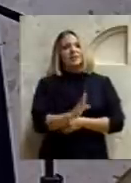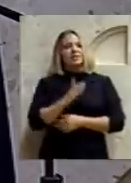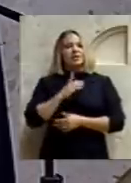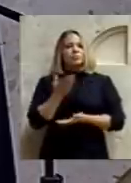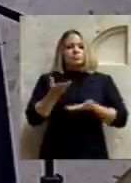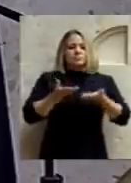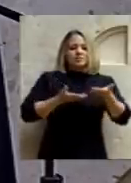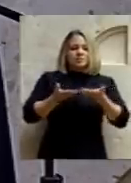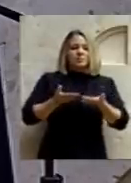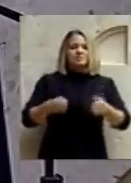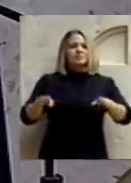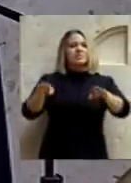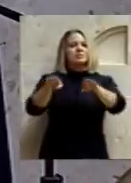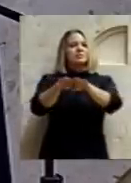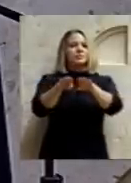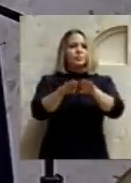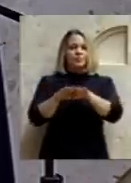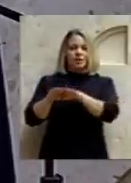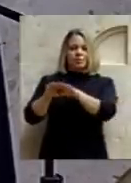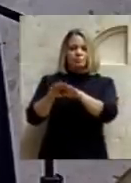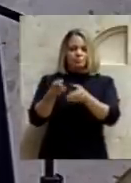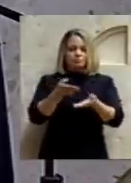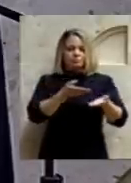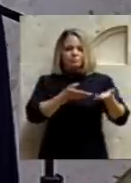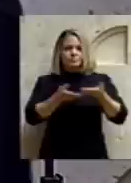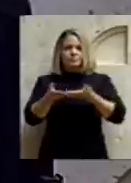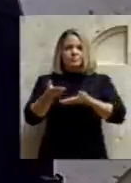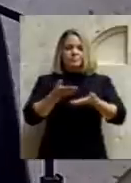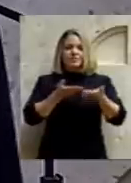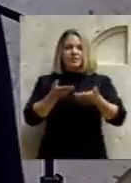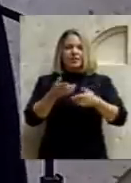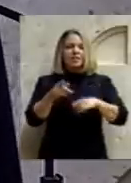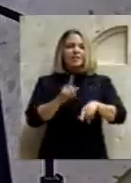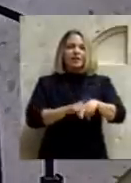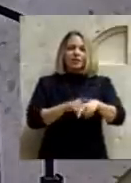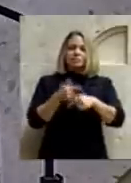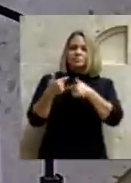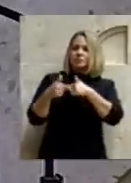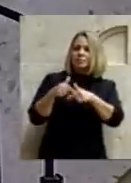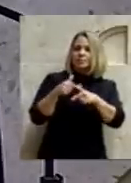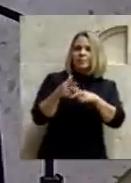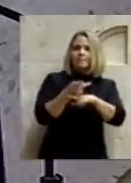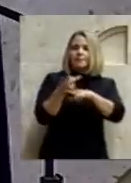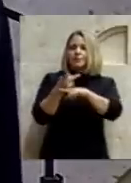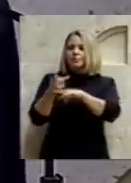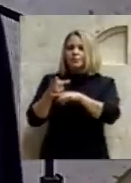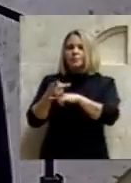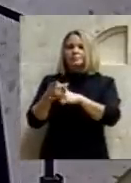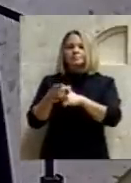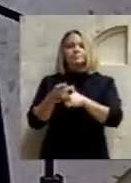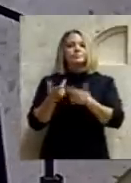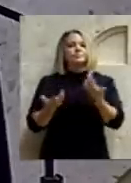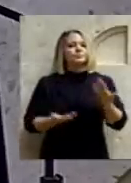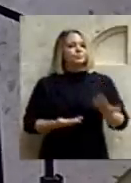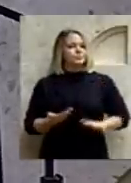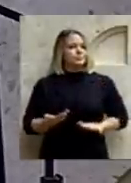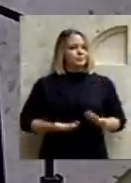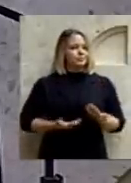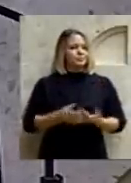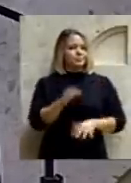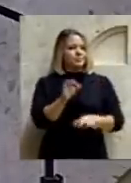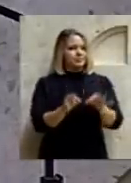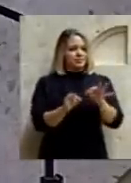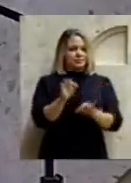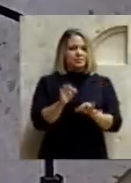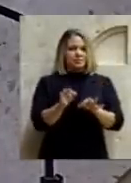igual consideração quando buscam o serviço público da justiça. Ao invés de